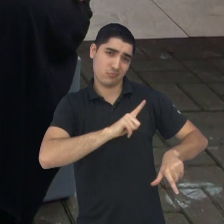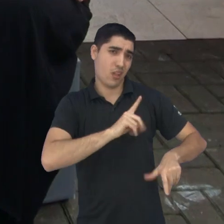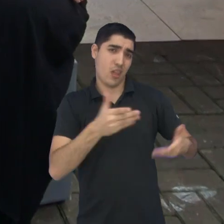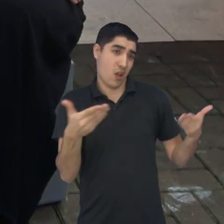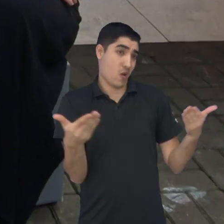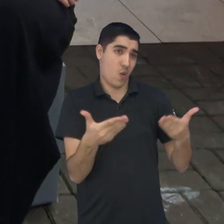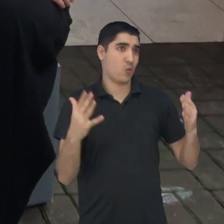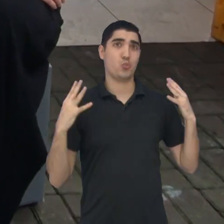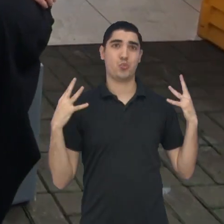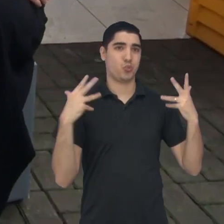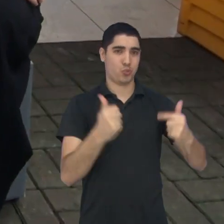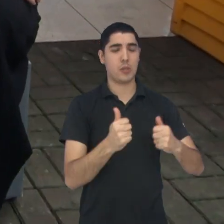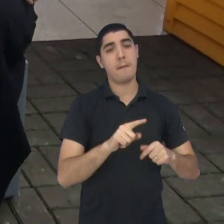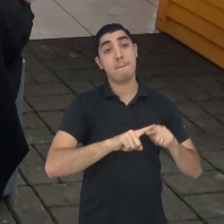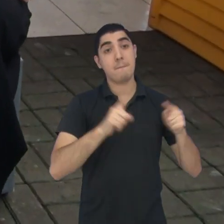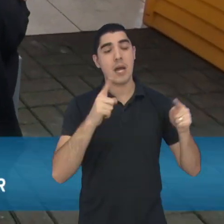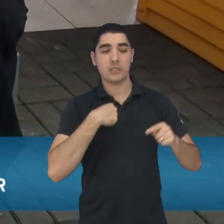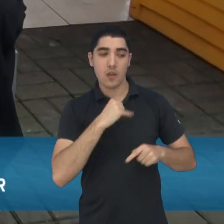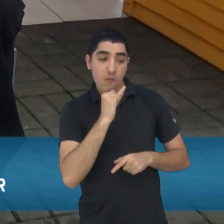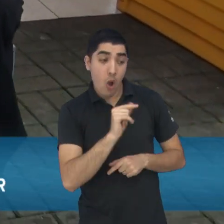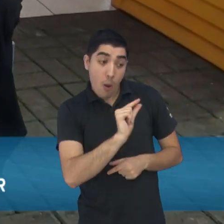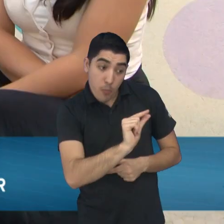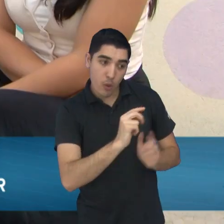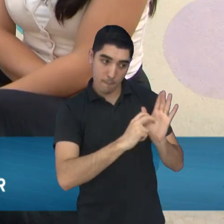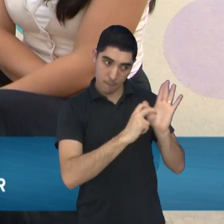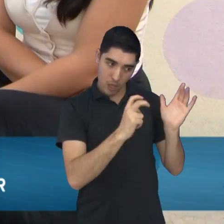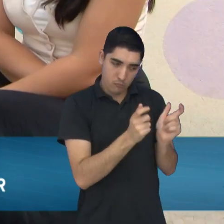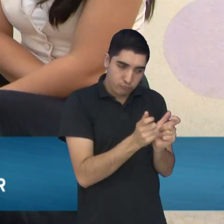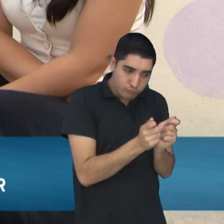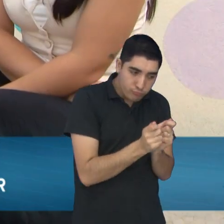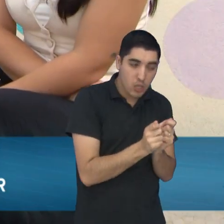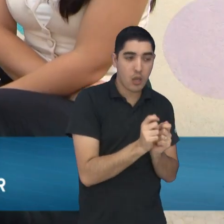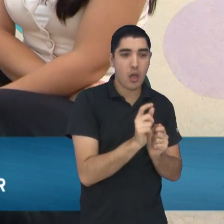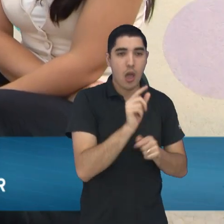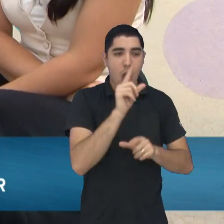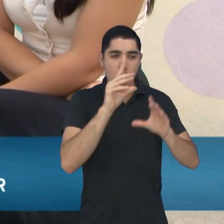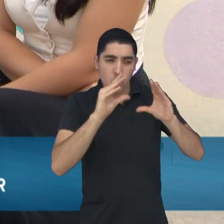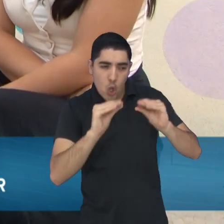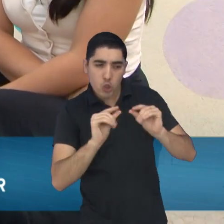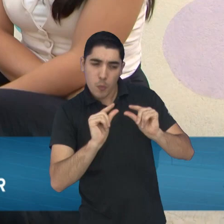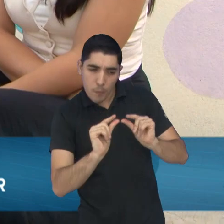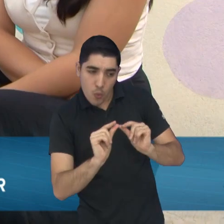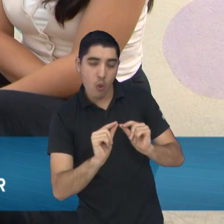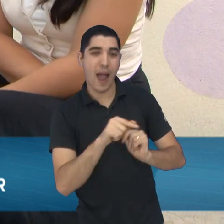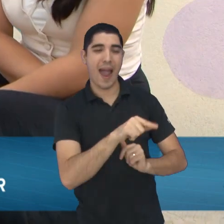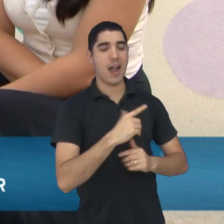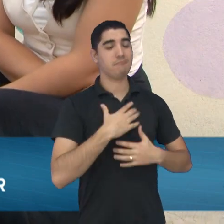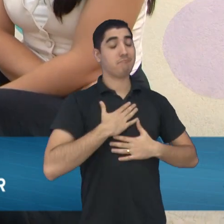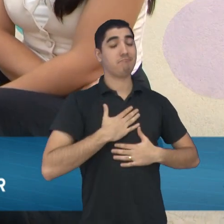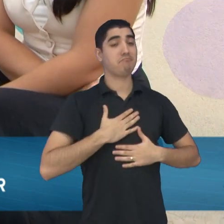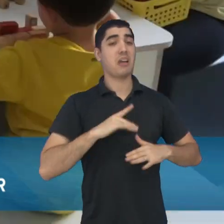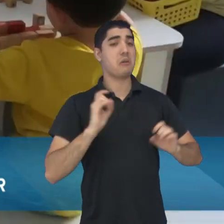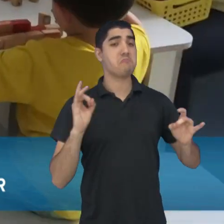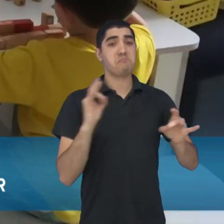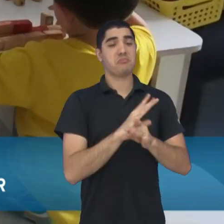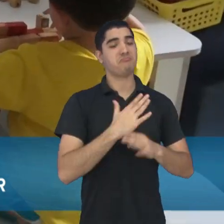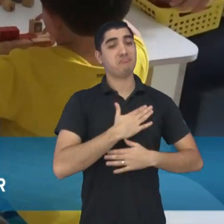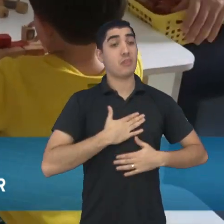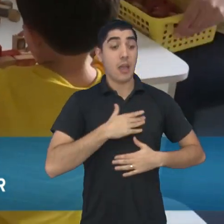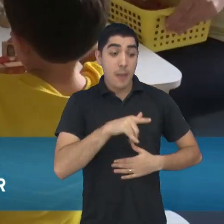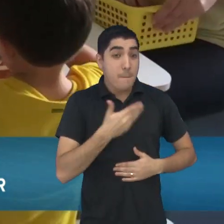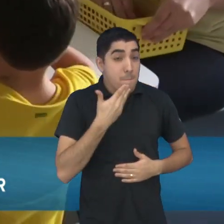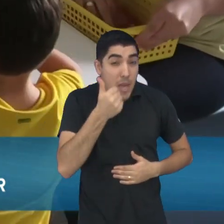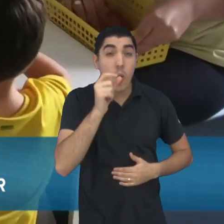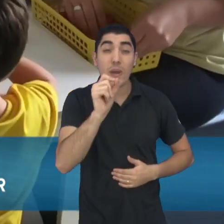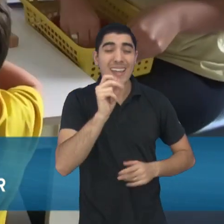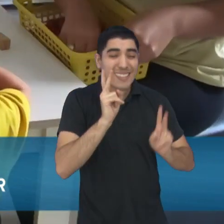pouquinho de manhã e um pouco à noite antes de dormir já satisfaz a necessidade deles e passar a maior parte do tempo mesmo brincando e